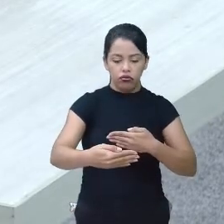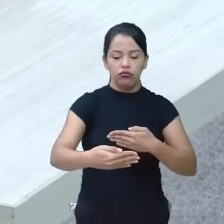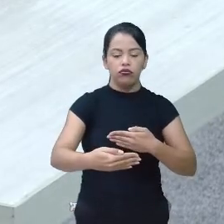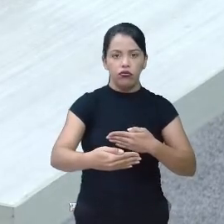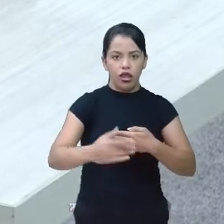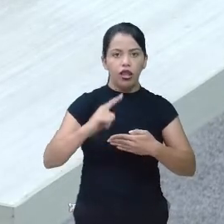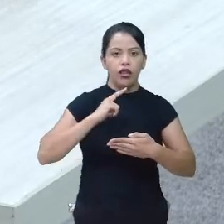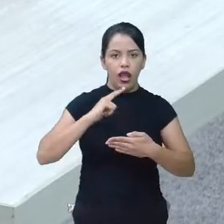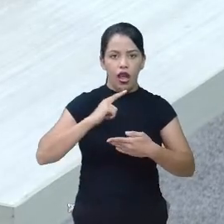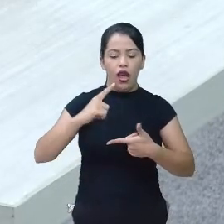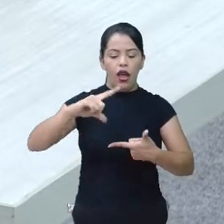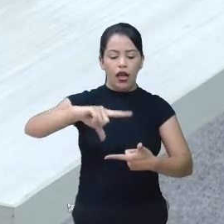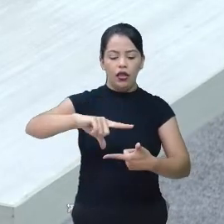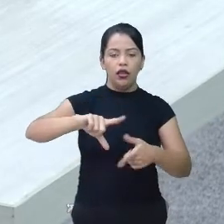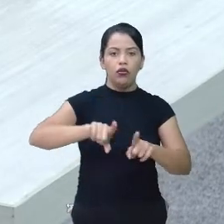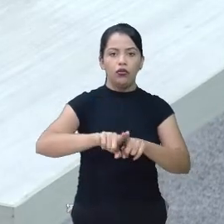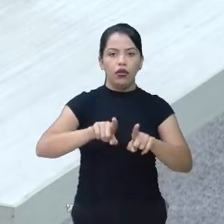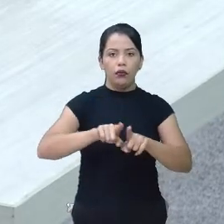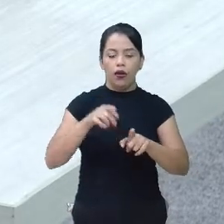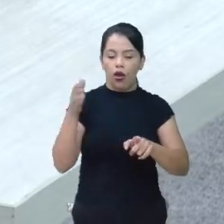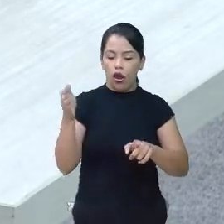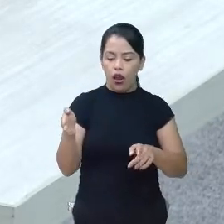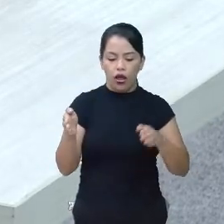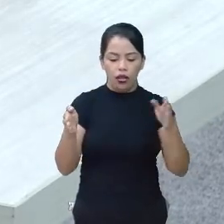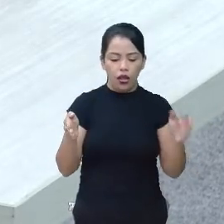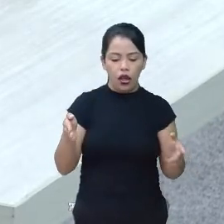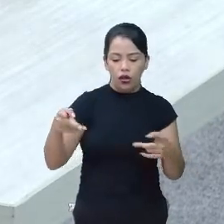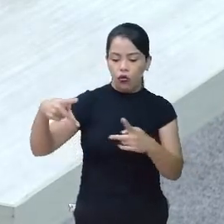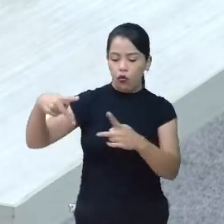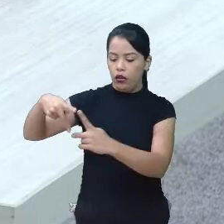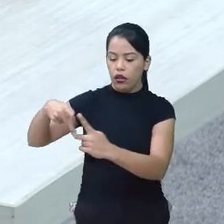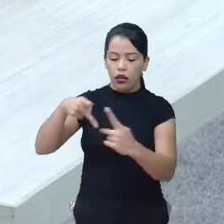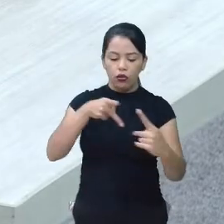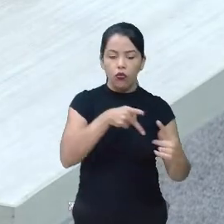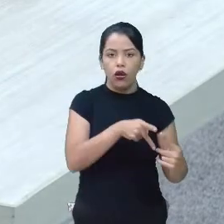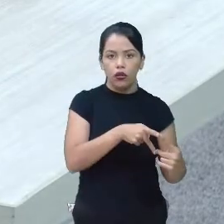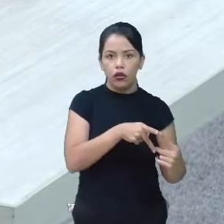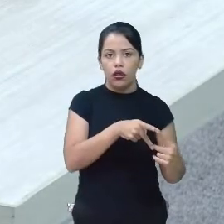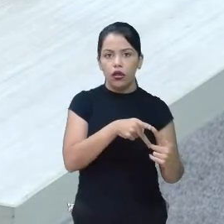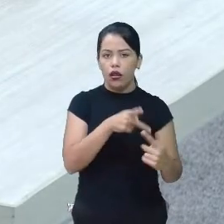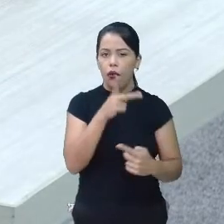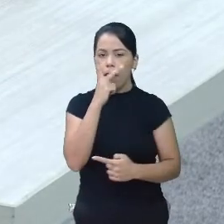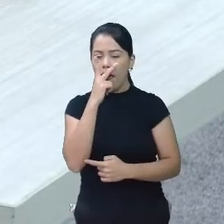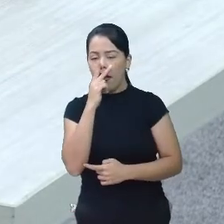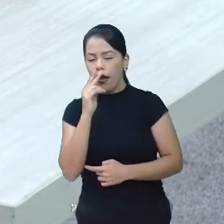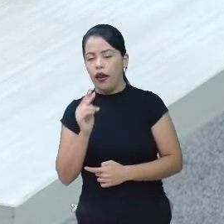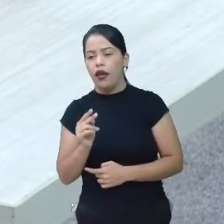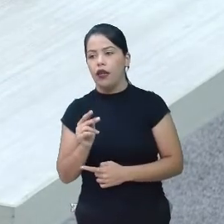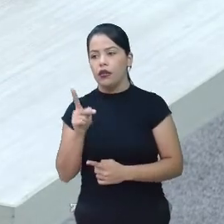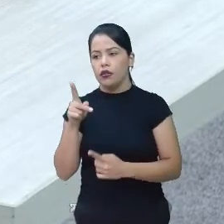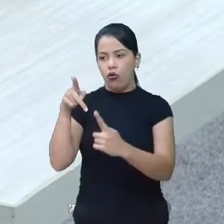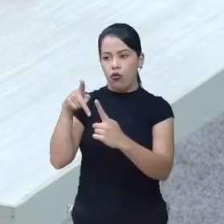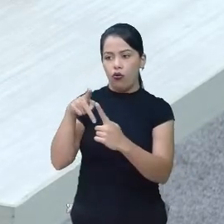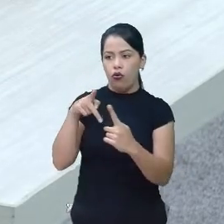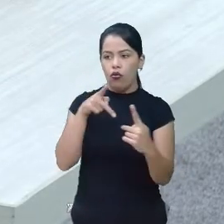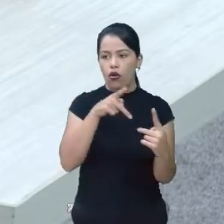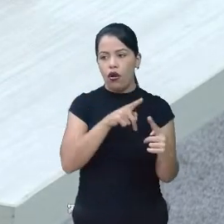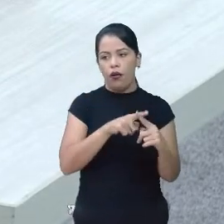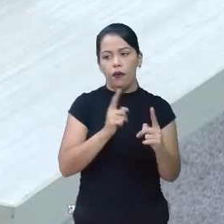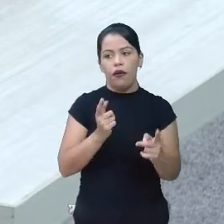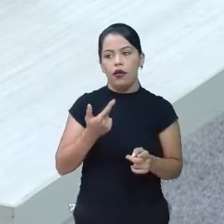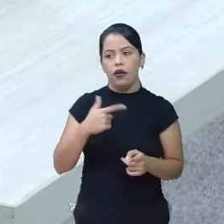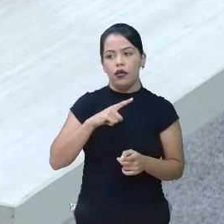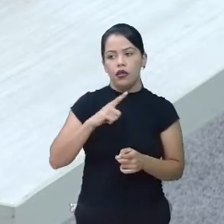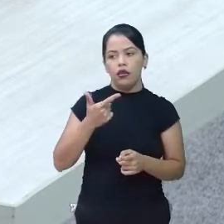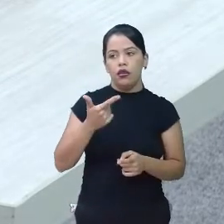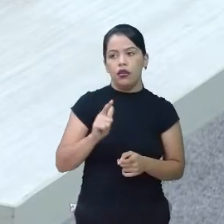outros retângulos. E tenho as laterais, né? Um quadradinho aqui e um quadradinho, na verdade aparenta ser um quadradinho. A gente não pode ter absoluta certeza